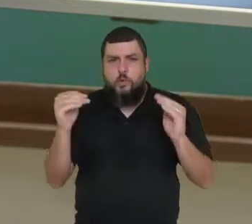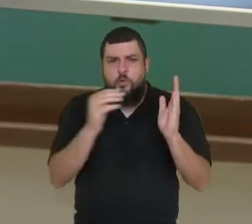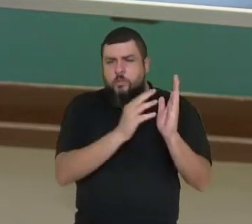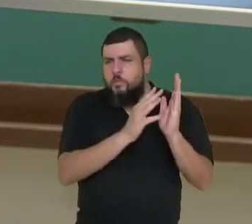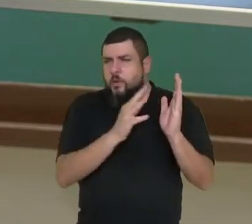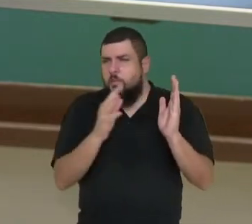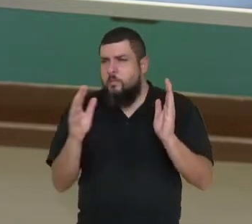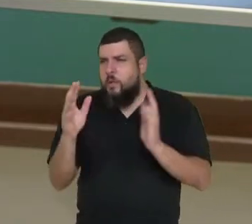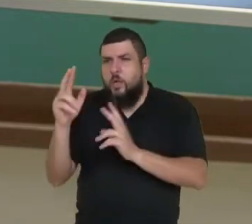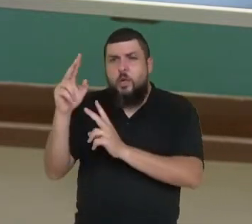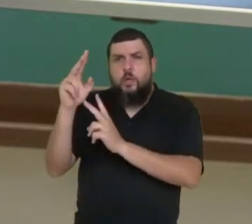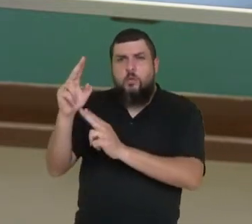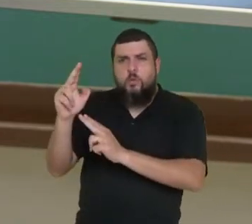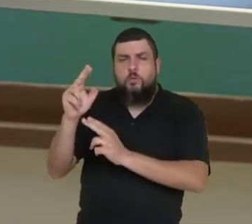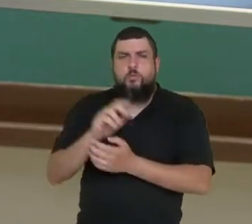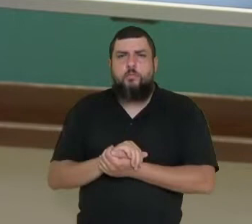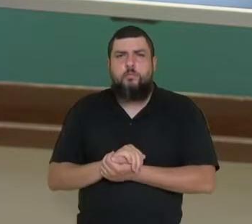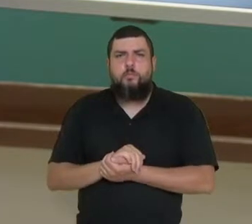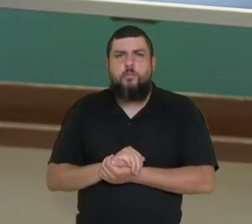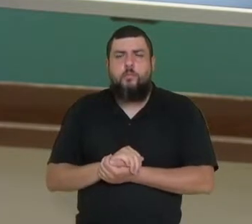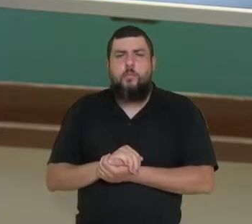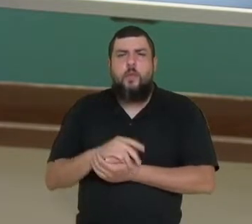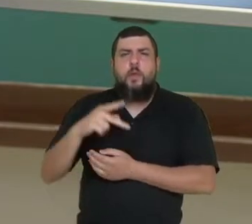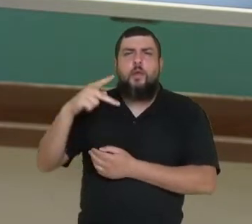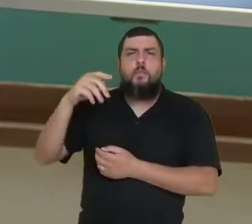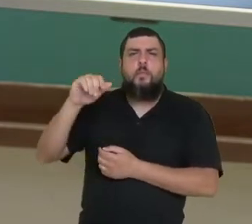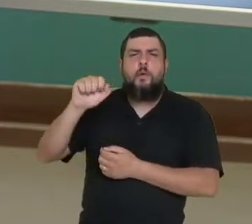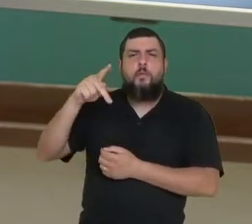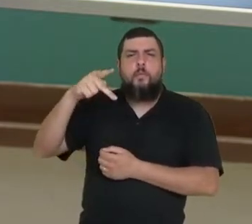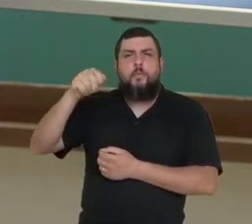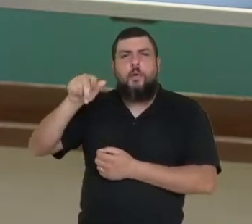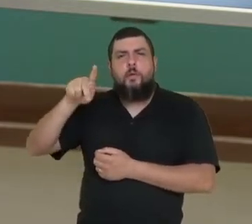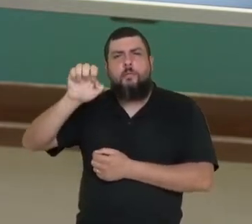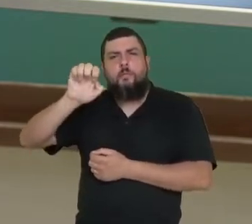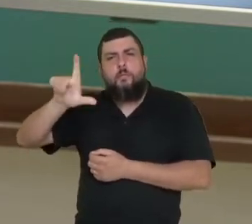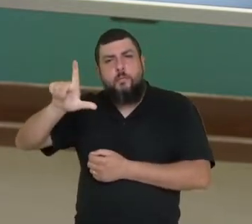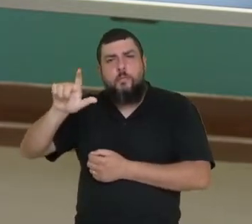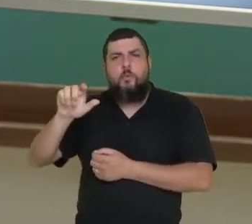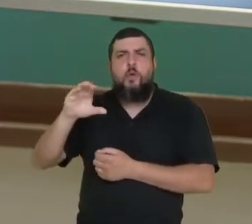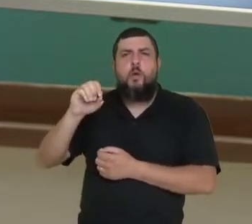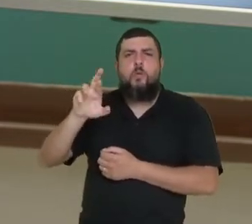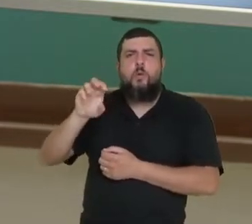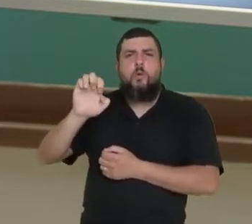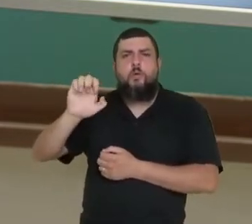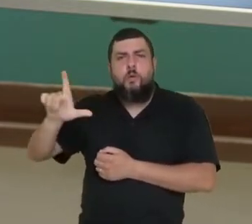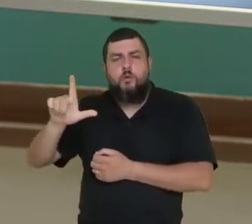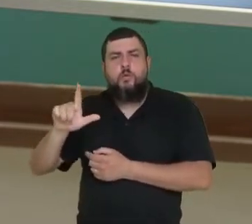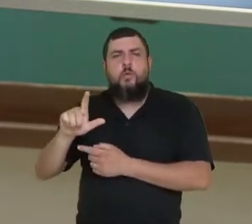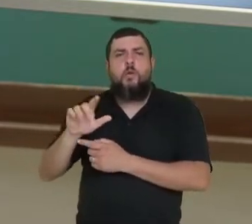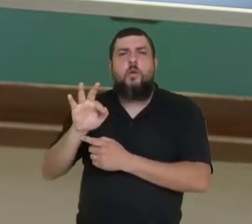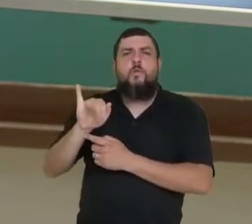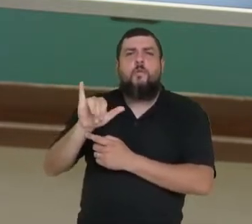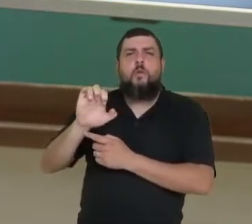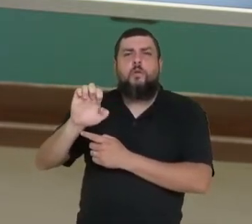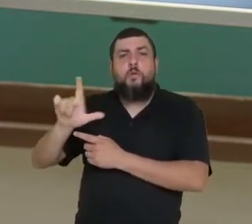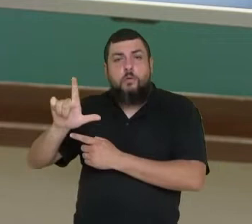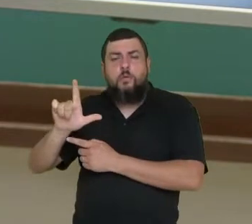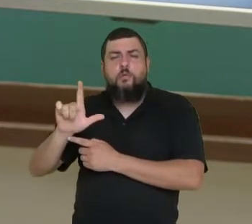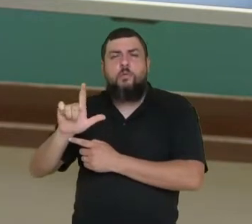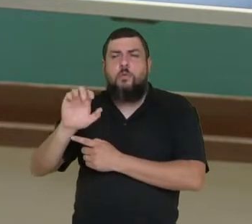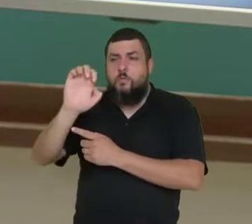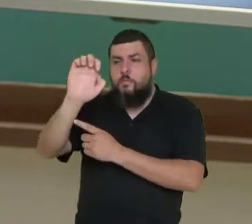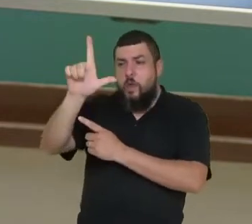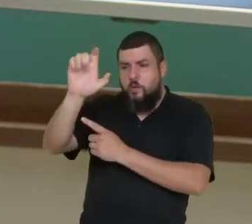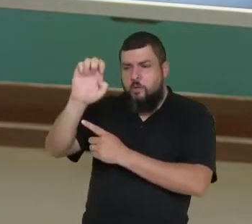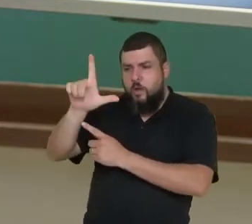sonoros. Então nós temos aqui papel, cordel, fiel, que constituem as rimas. Eles têm os mesmos componentes